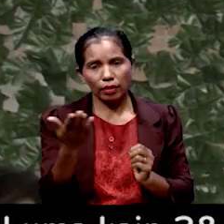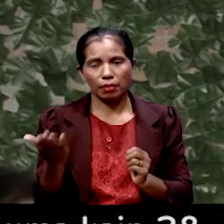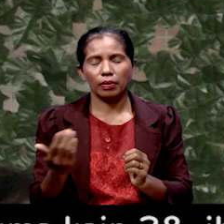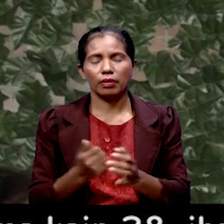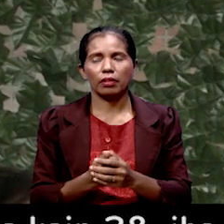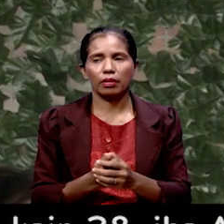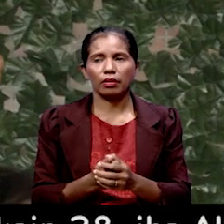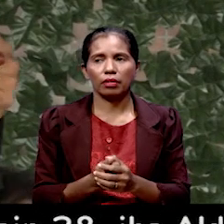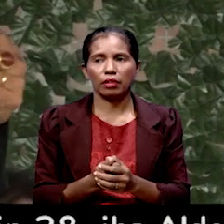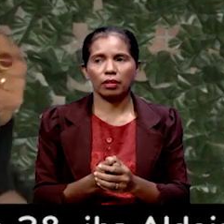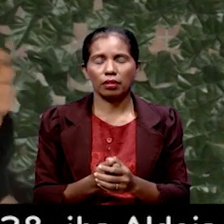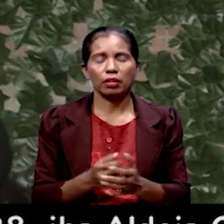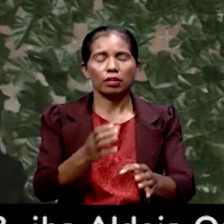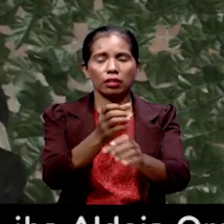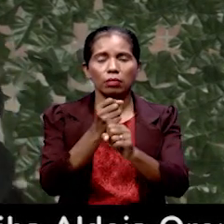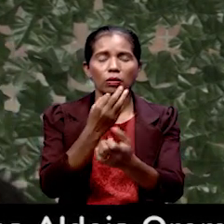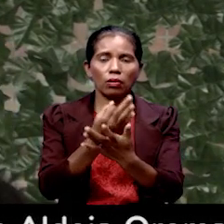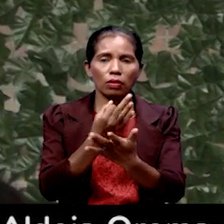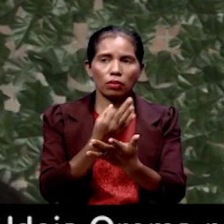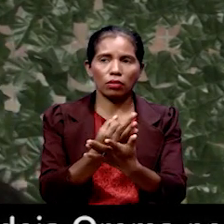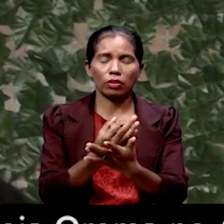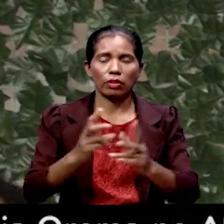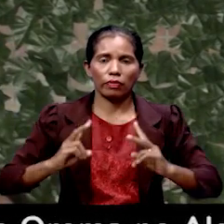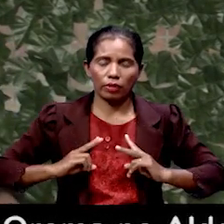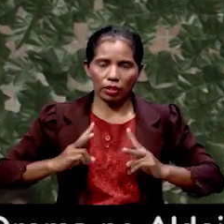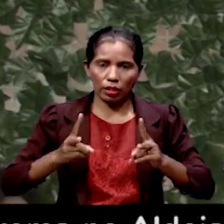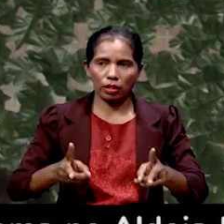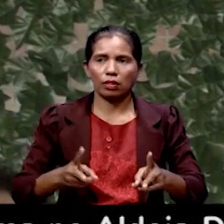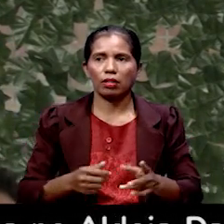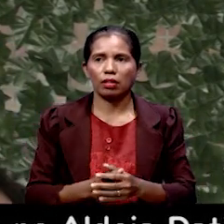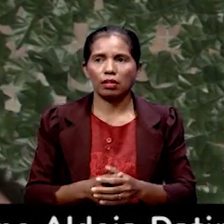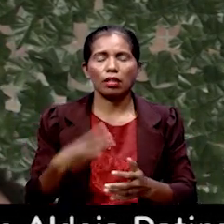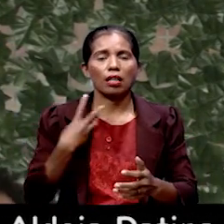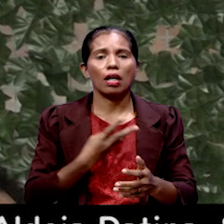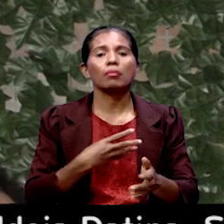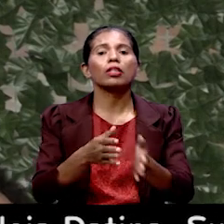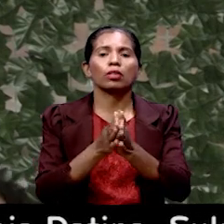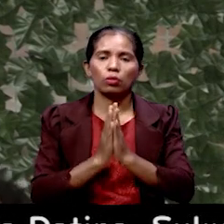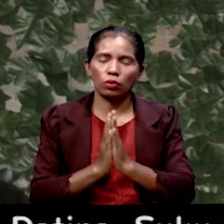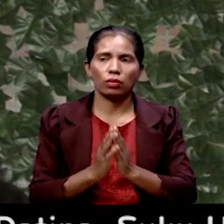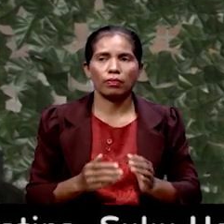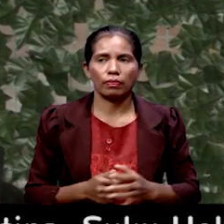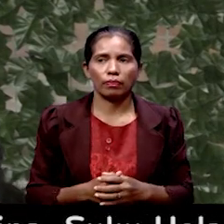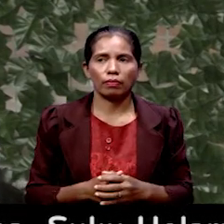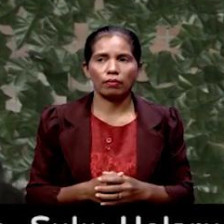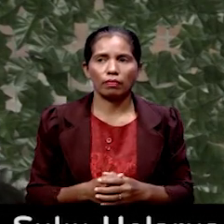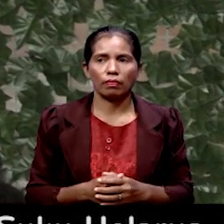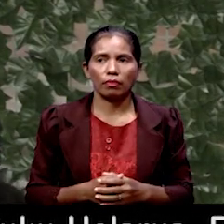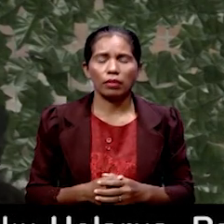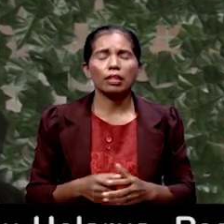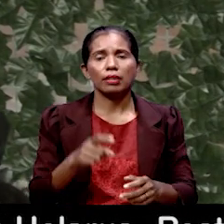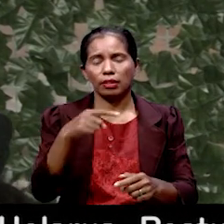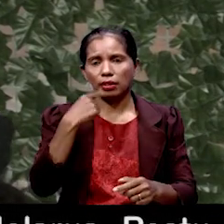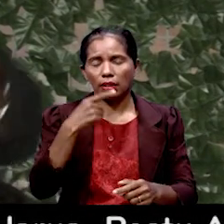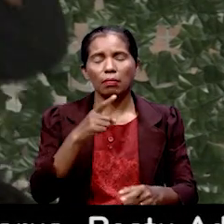mo bol seramai. Veteran niya. Ani si amuso iya le. Nese makolir ni